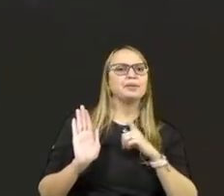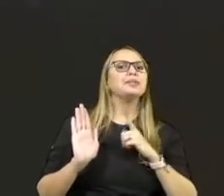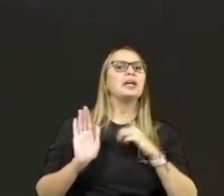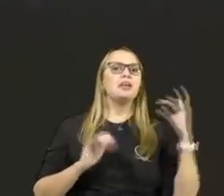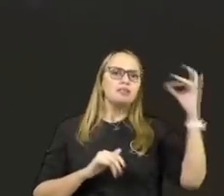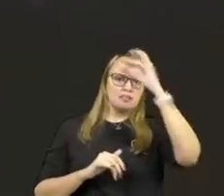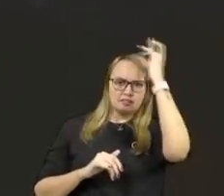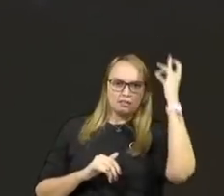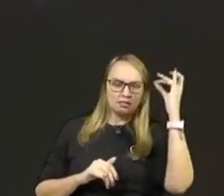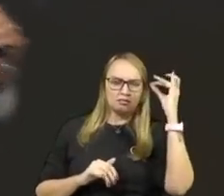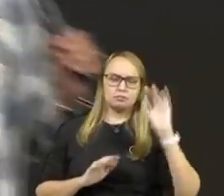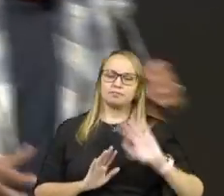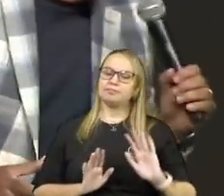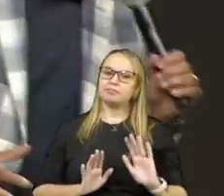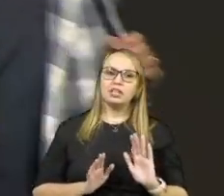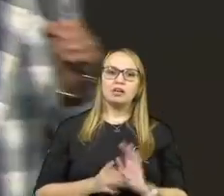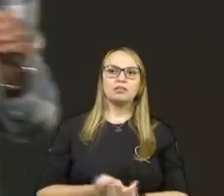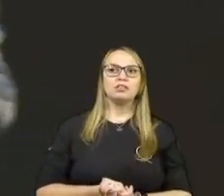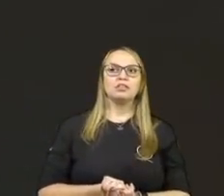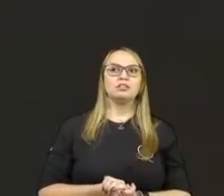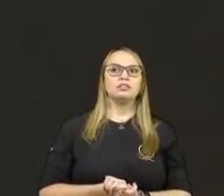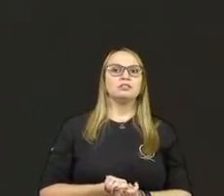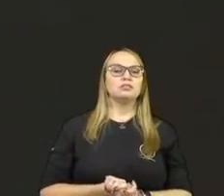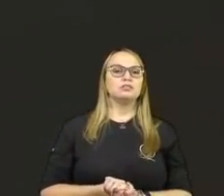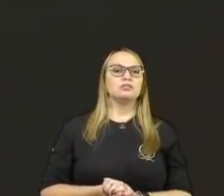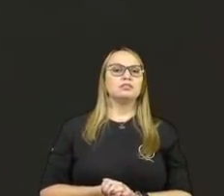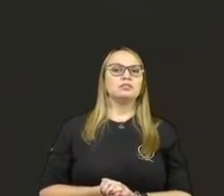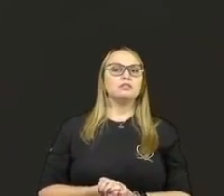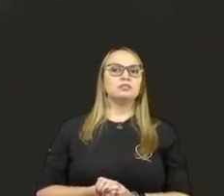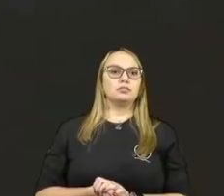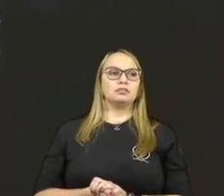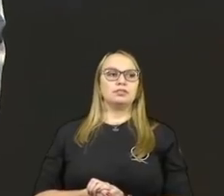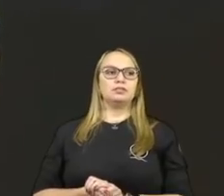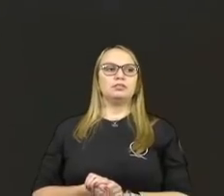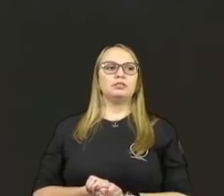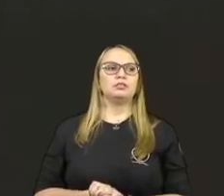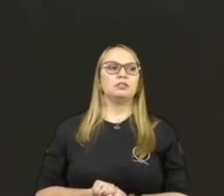ser santo. E nem os dogmas da igreja.